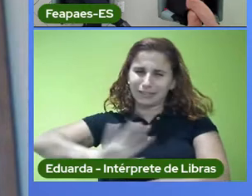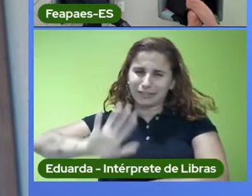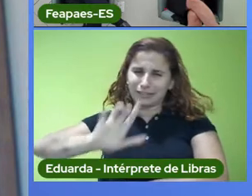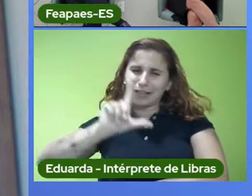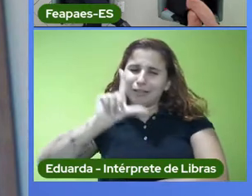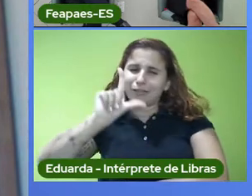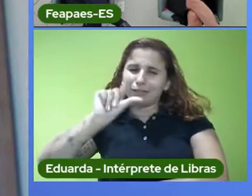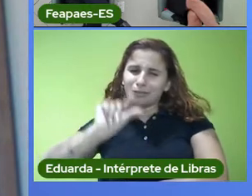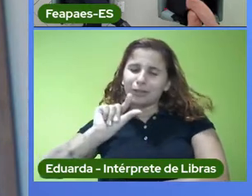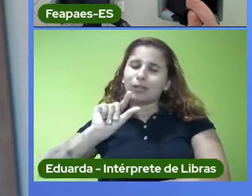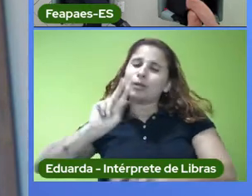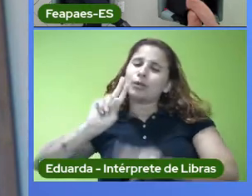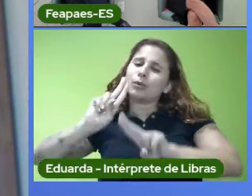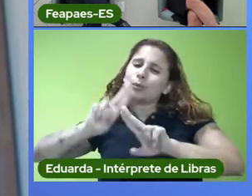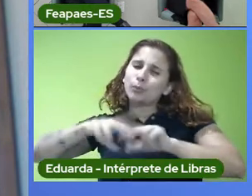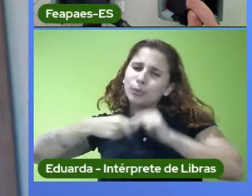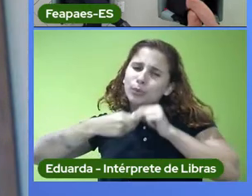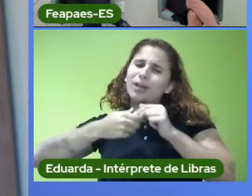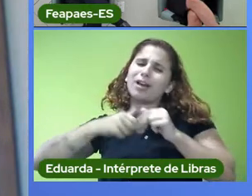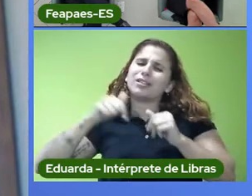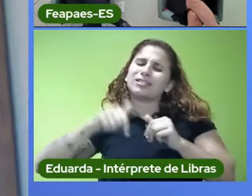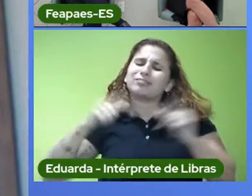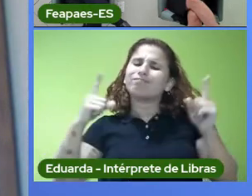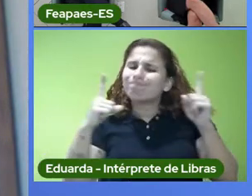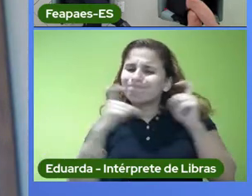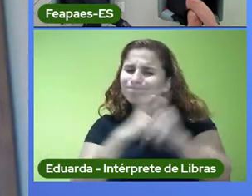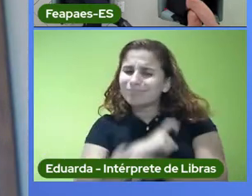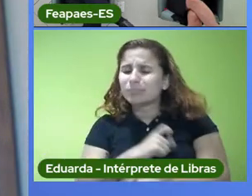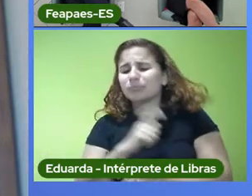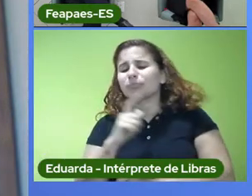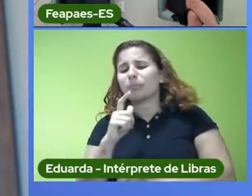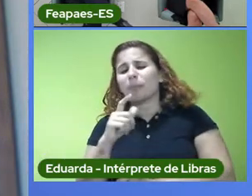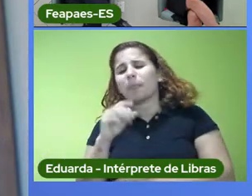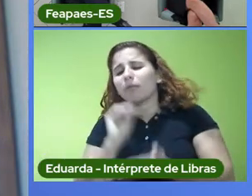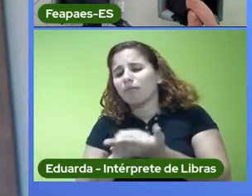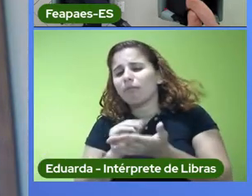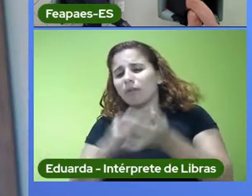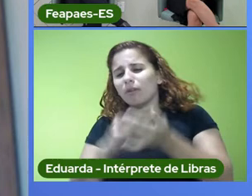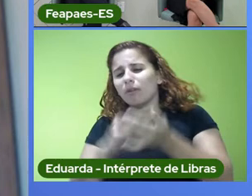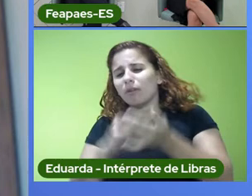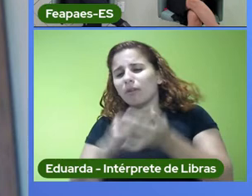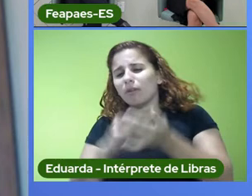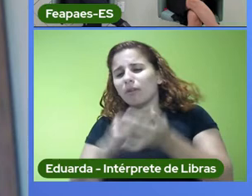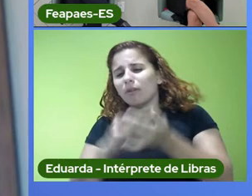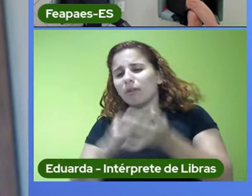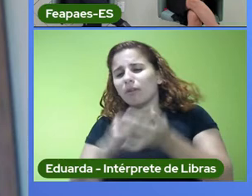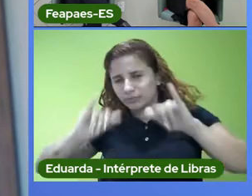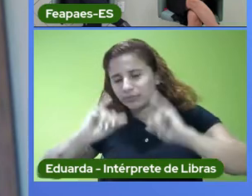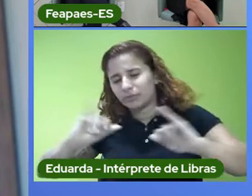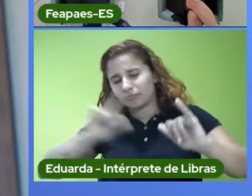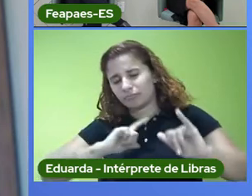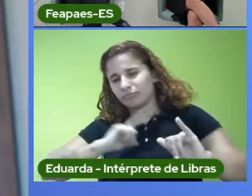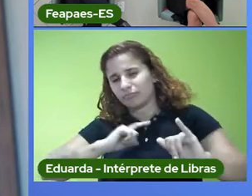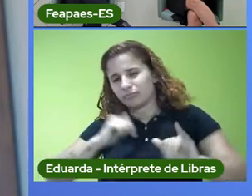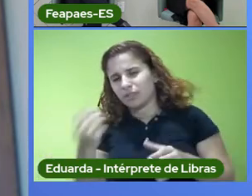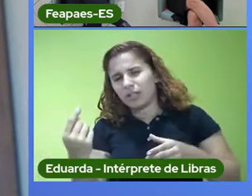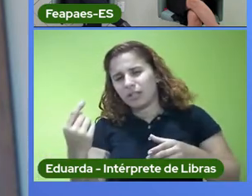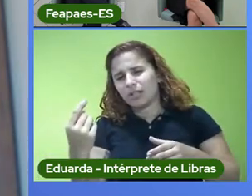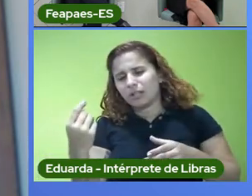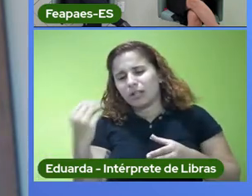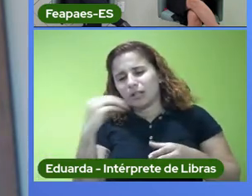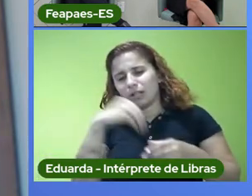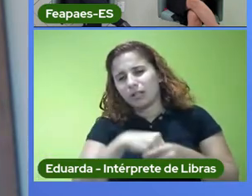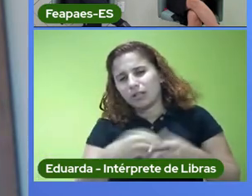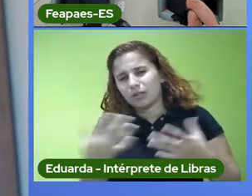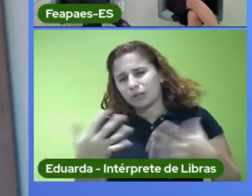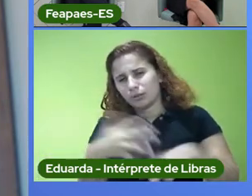causa de toda essa complexidade envolvida aí nessa, né, na dimensão aí da inclusão das pessoas com